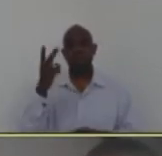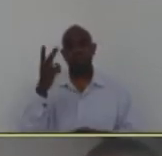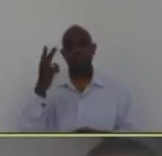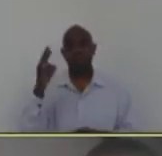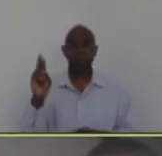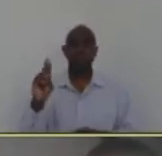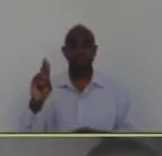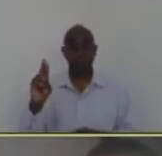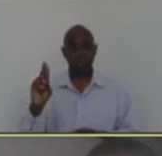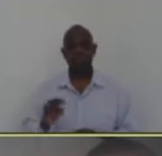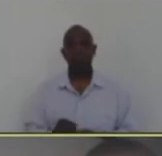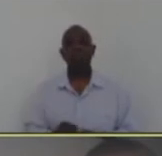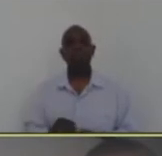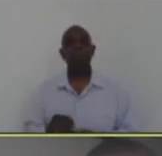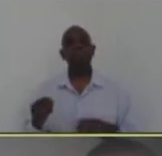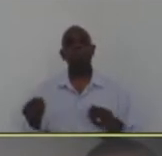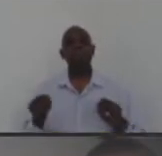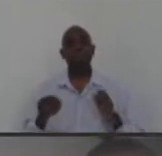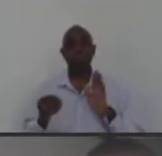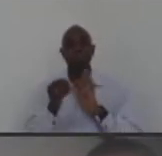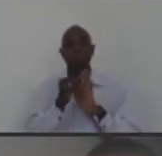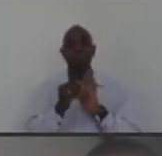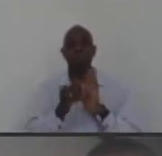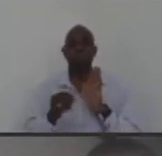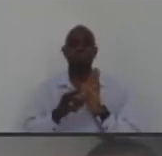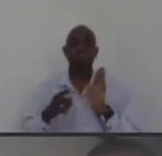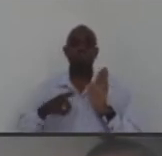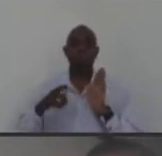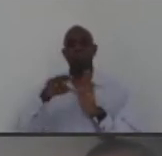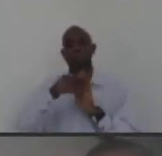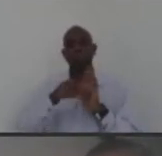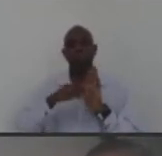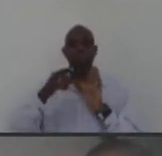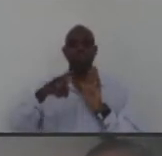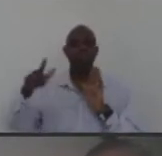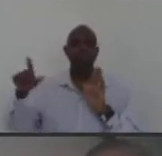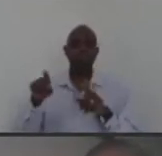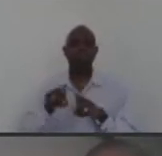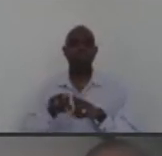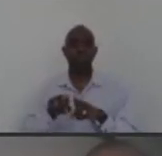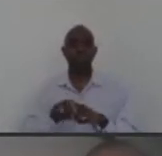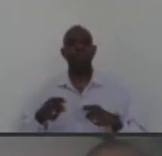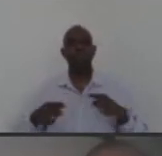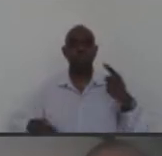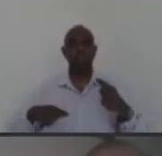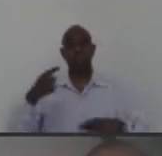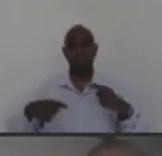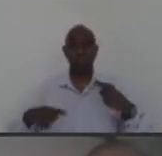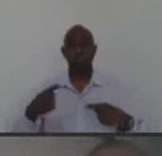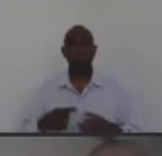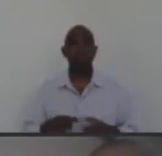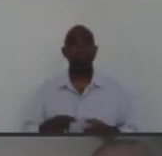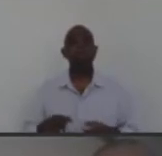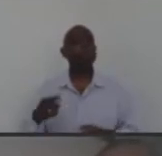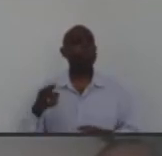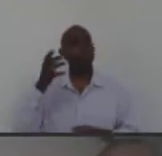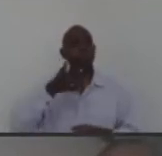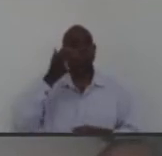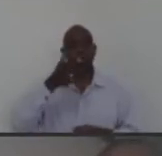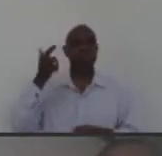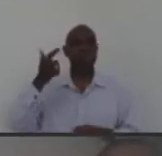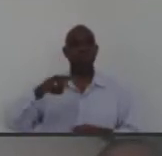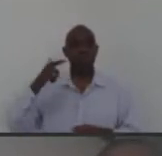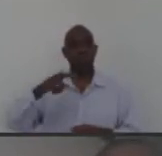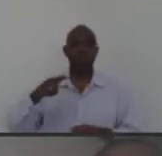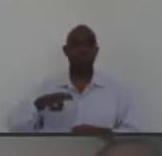R$ 420.292. Para fins que especifica e dá outras providências. Está em discussão, não havendo oradores, está